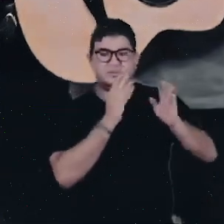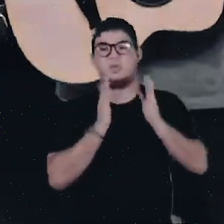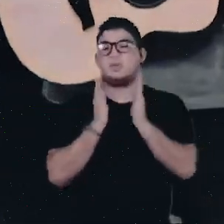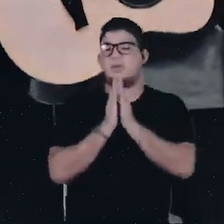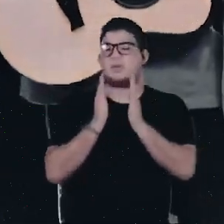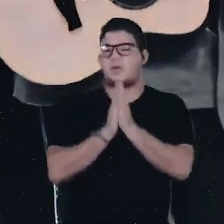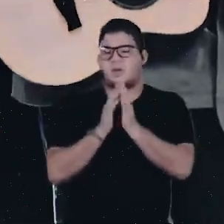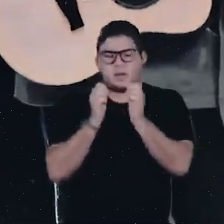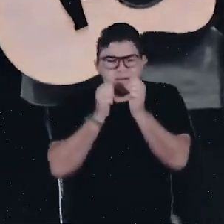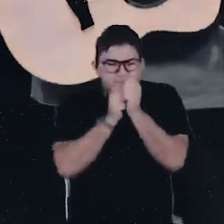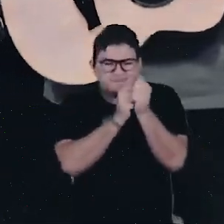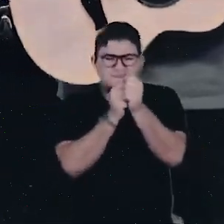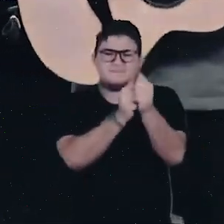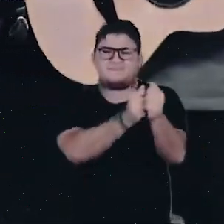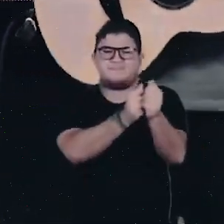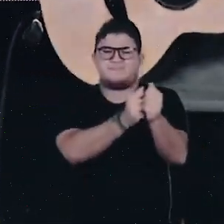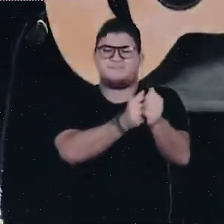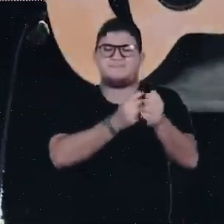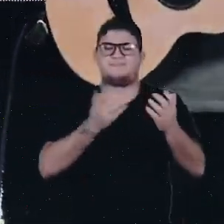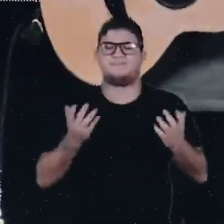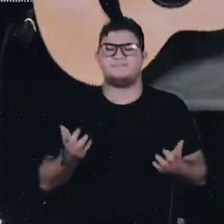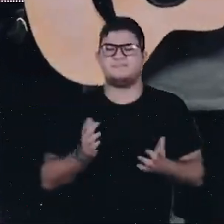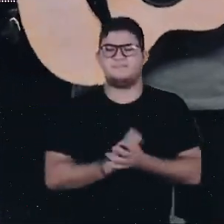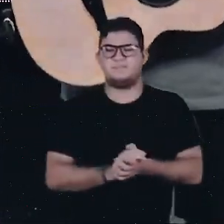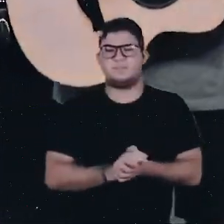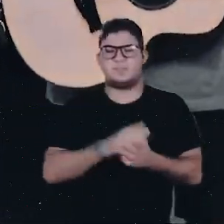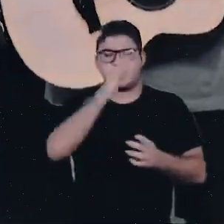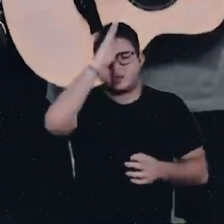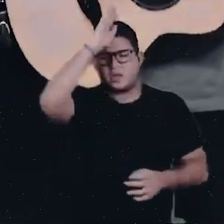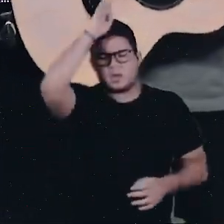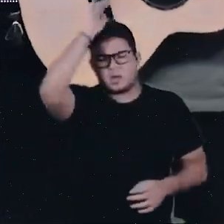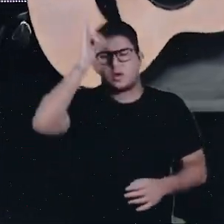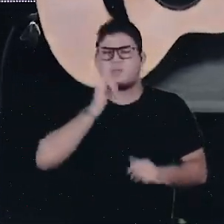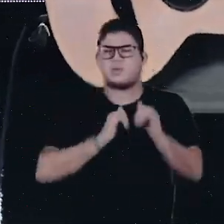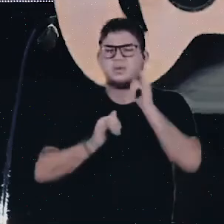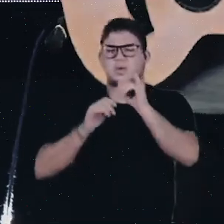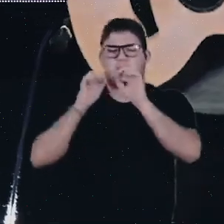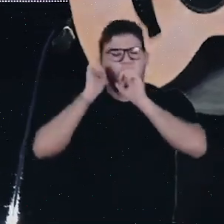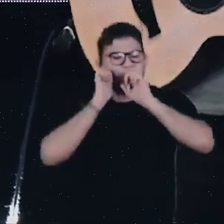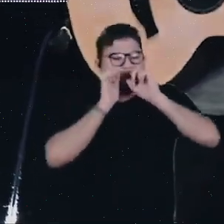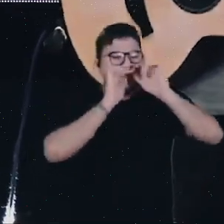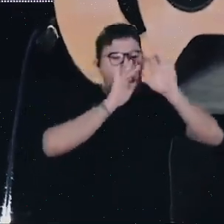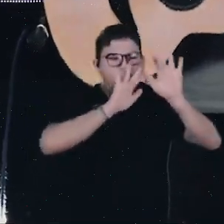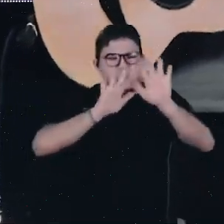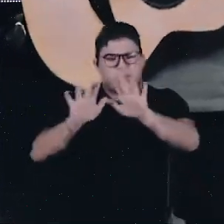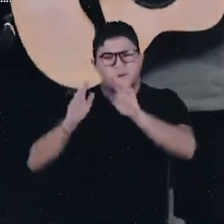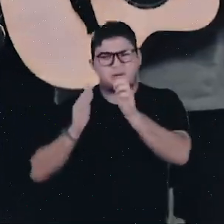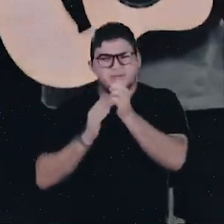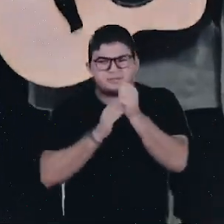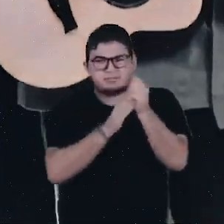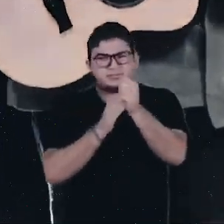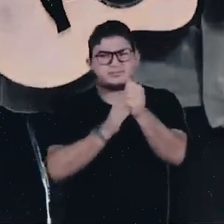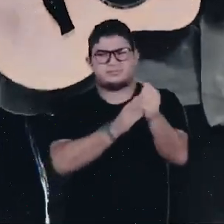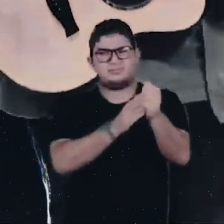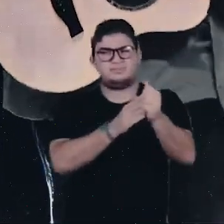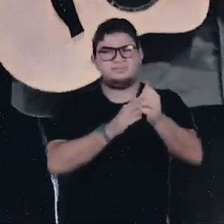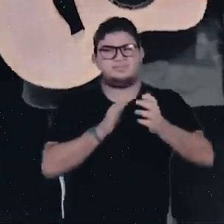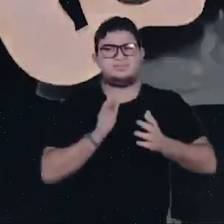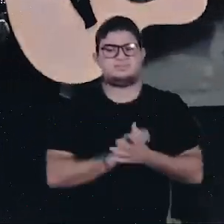vos perseguem. Romanos 12,14 diz: abençoai os que vos perseguem, abençoai,